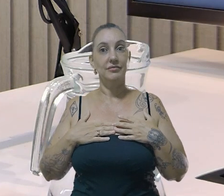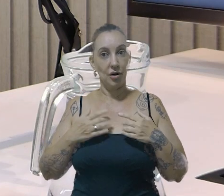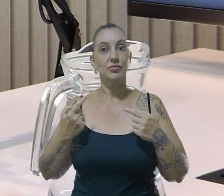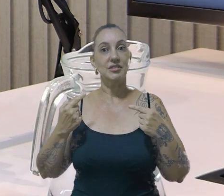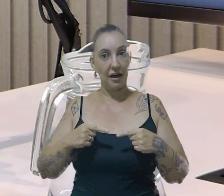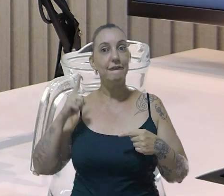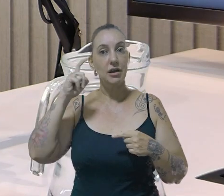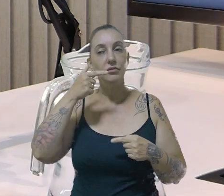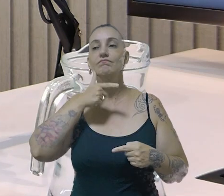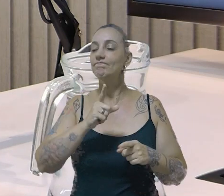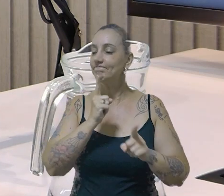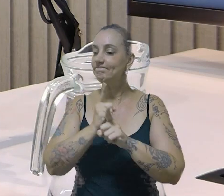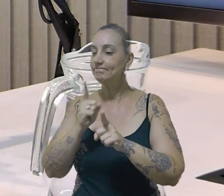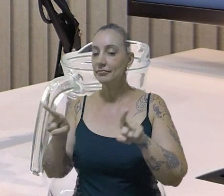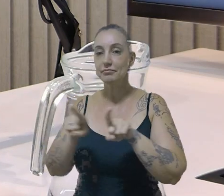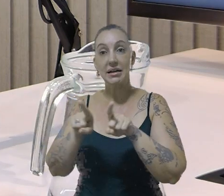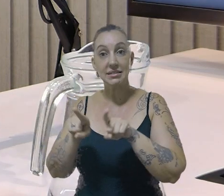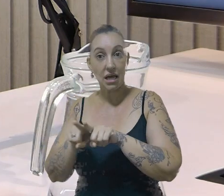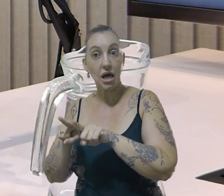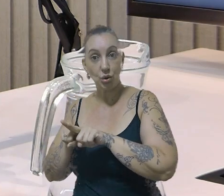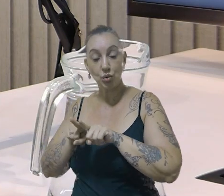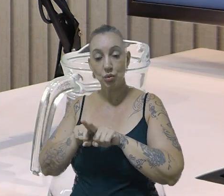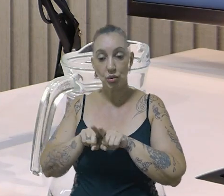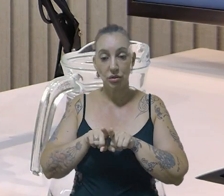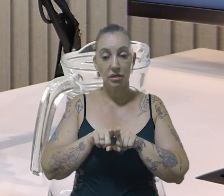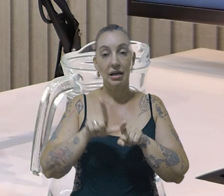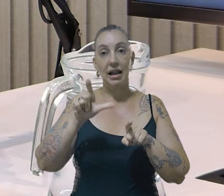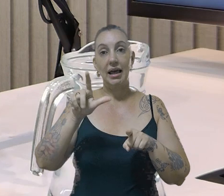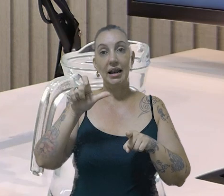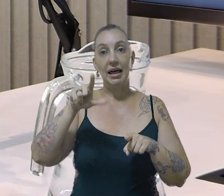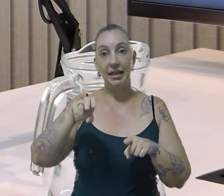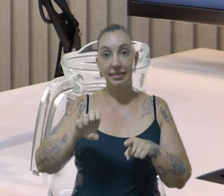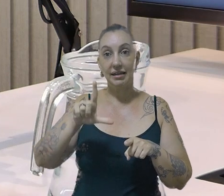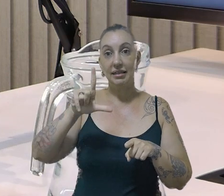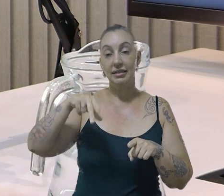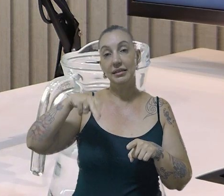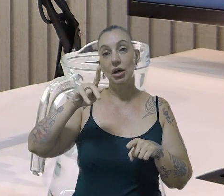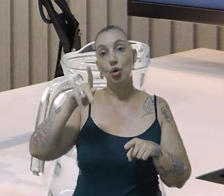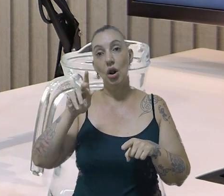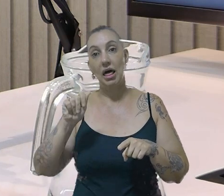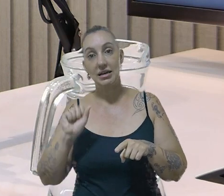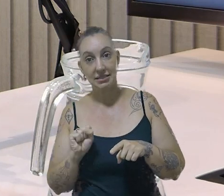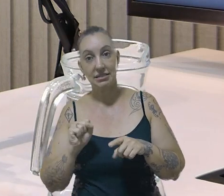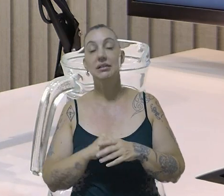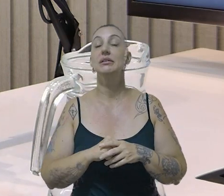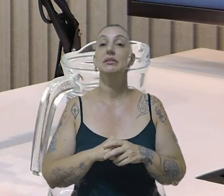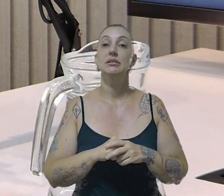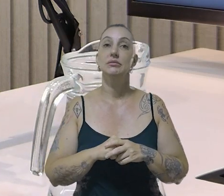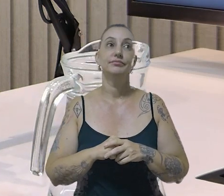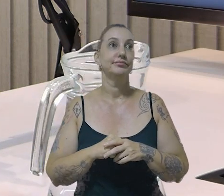muitos parceiros a leilan o o Nicolas Mark que é iluminador da companhia eh que